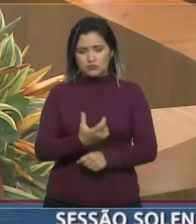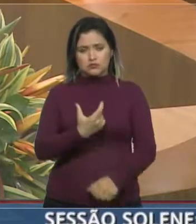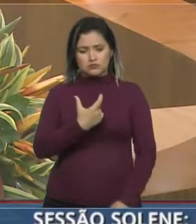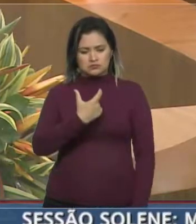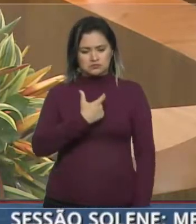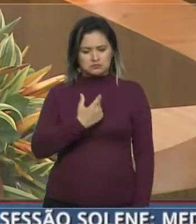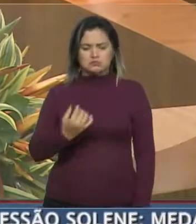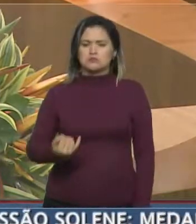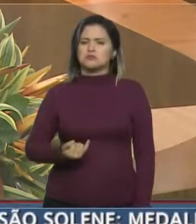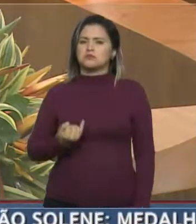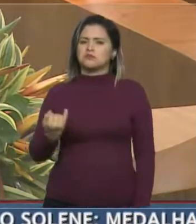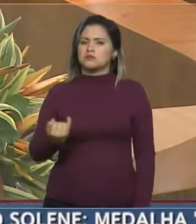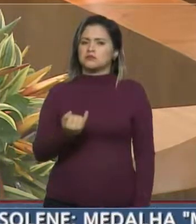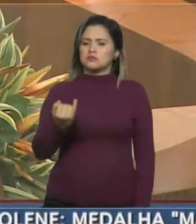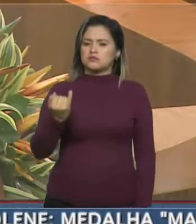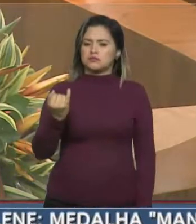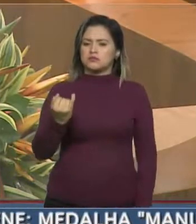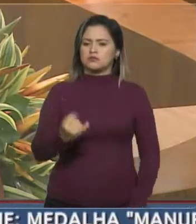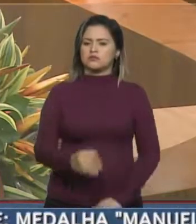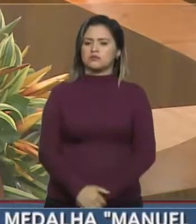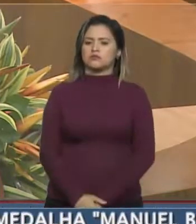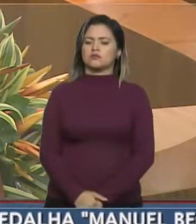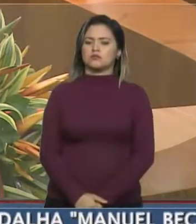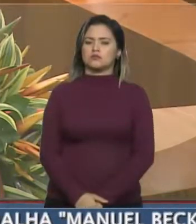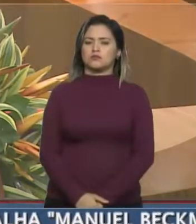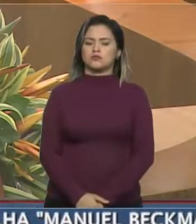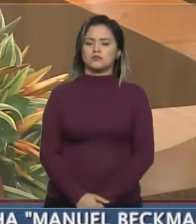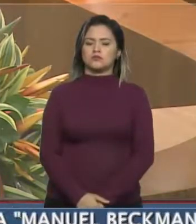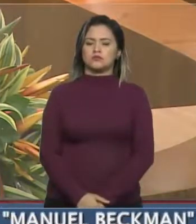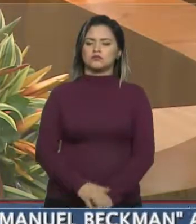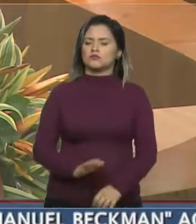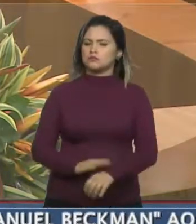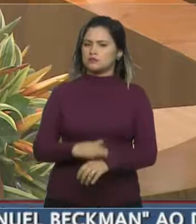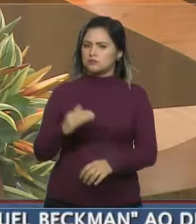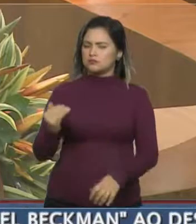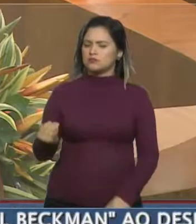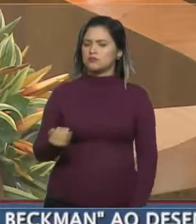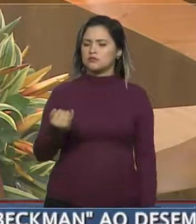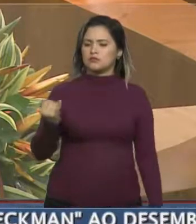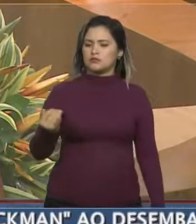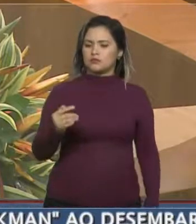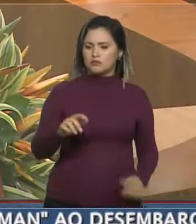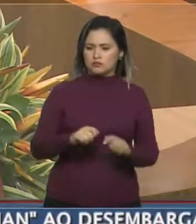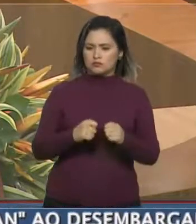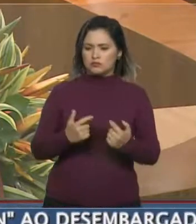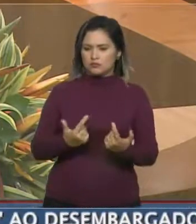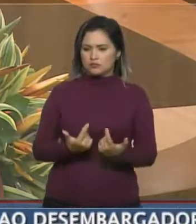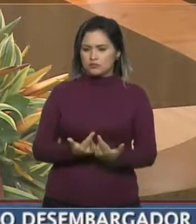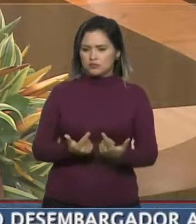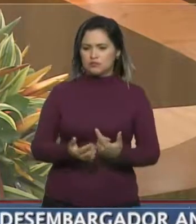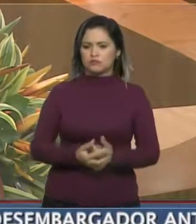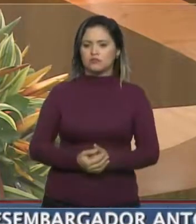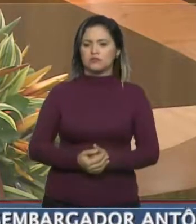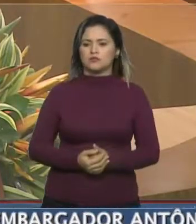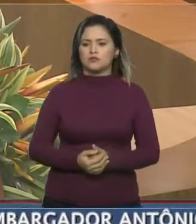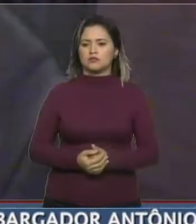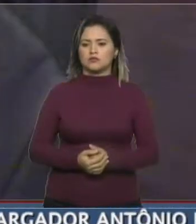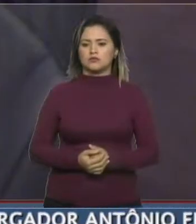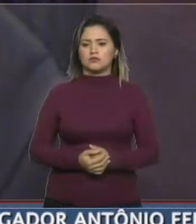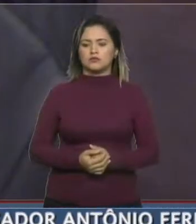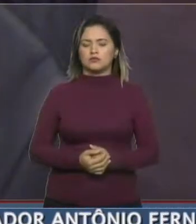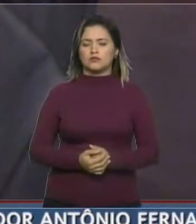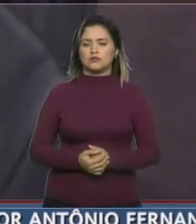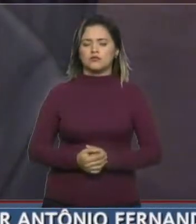estirpe, por quanto a mais alta da casa, é o reconhecimento desta casa de